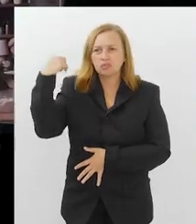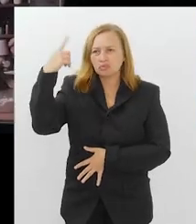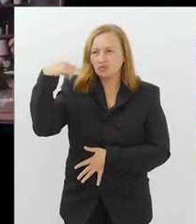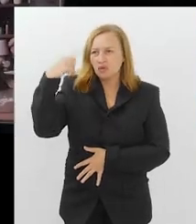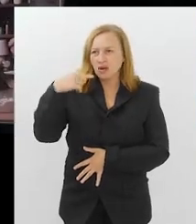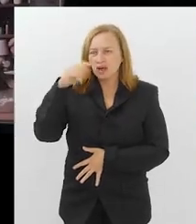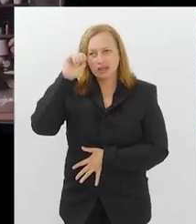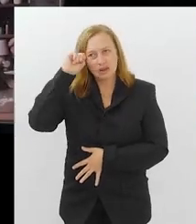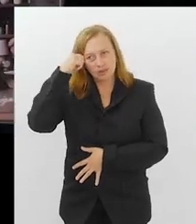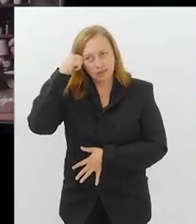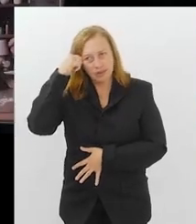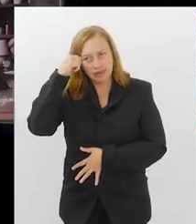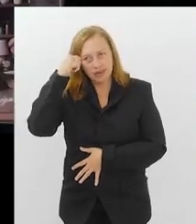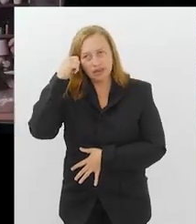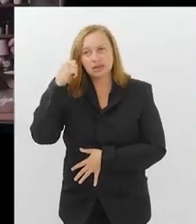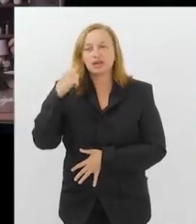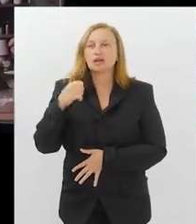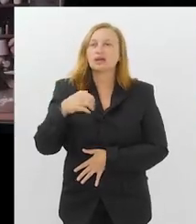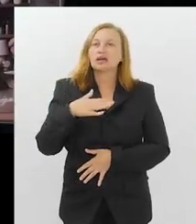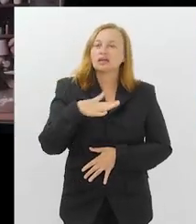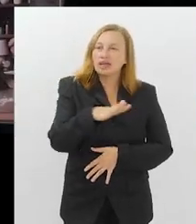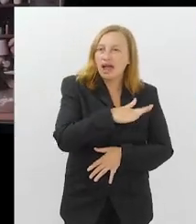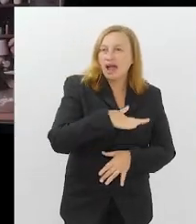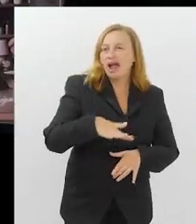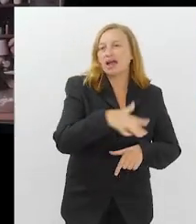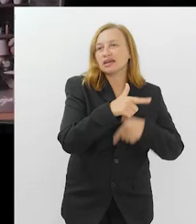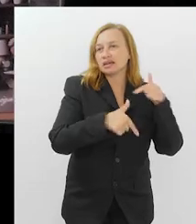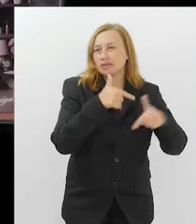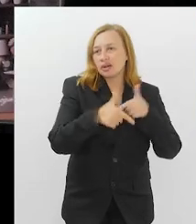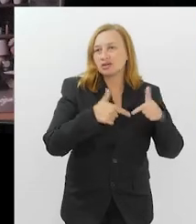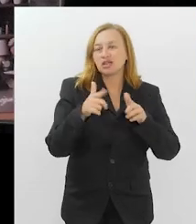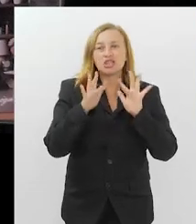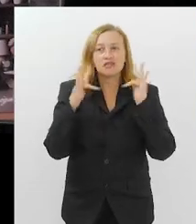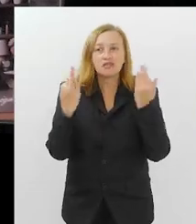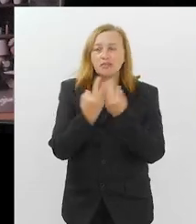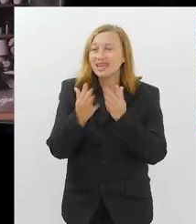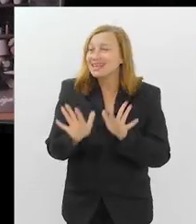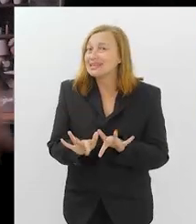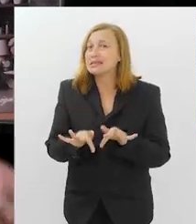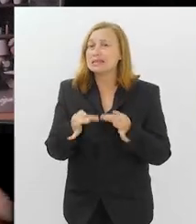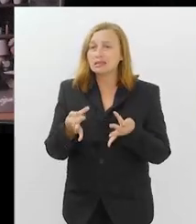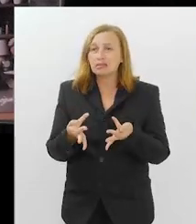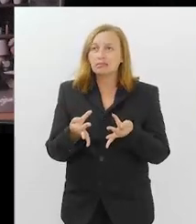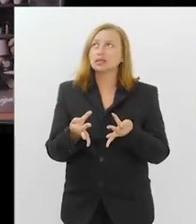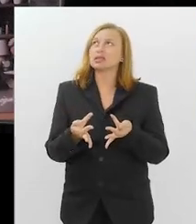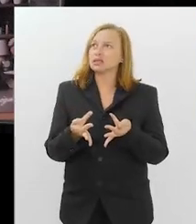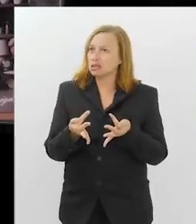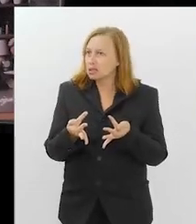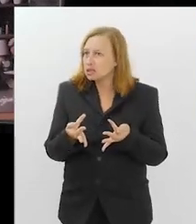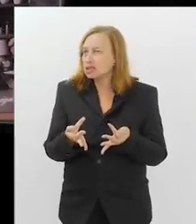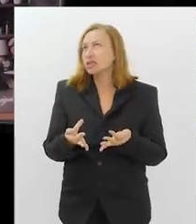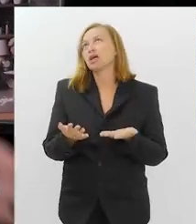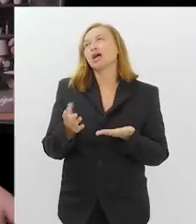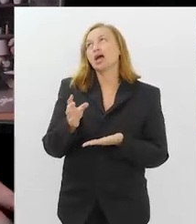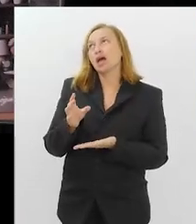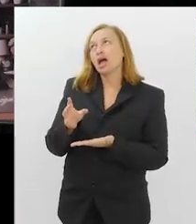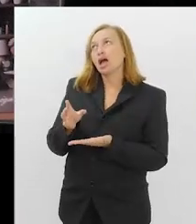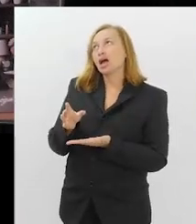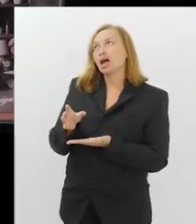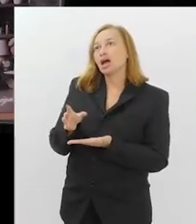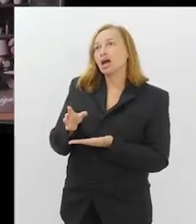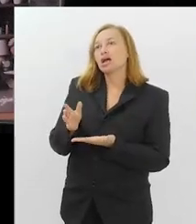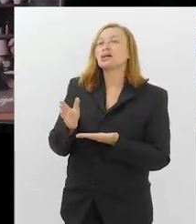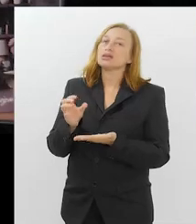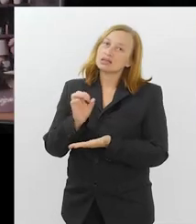advogada preta, que atuo na área trabalhista, de família humilde, né? Claro que eu